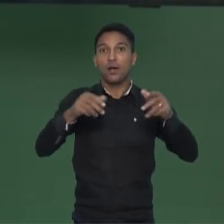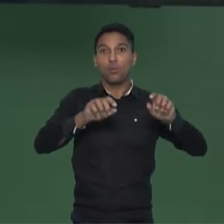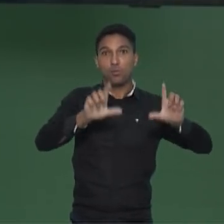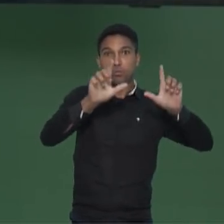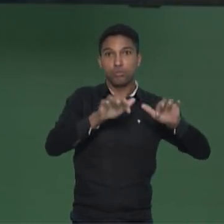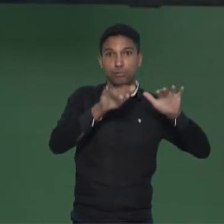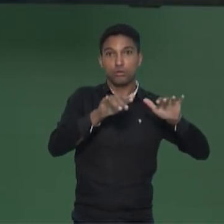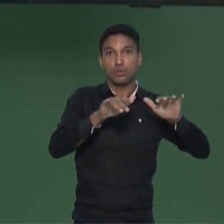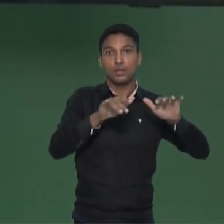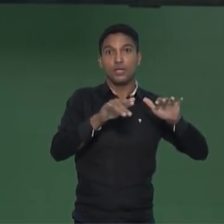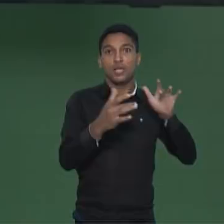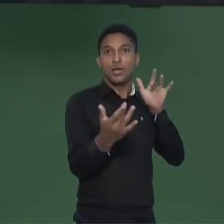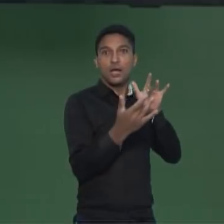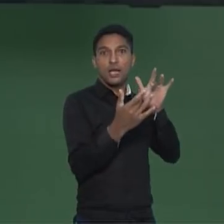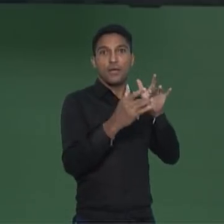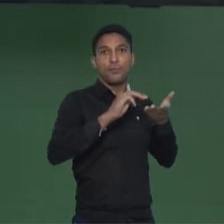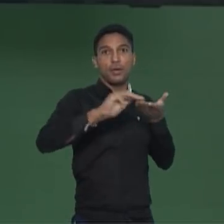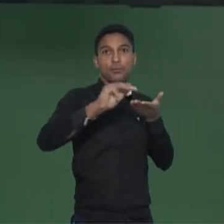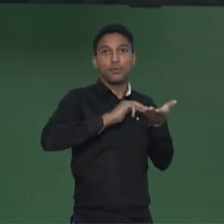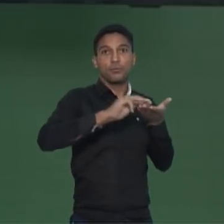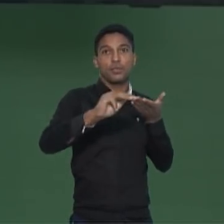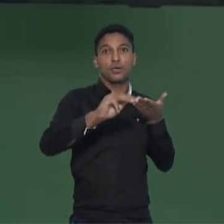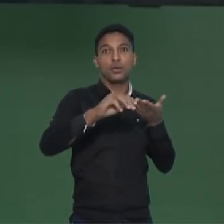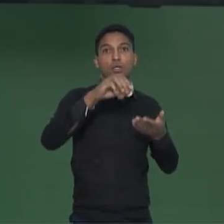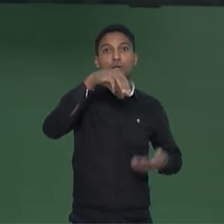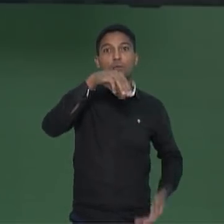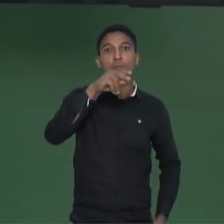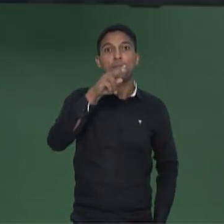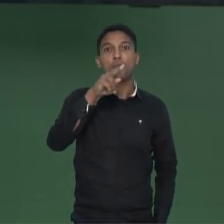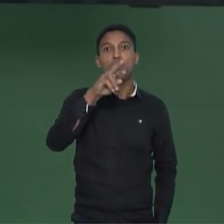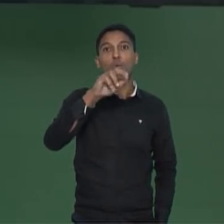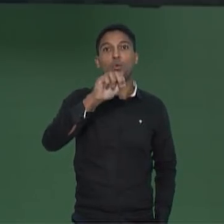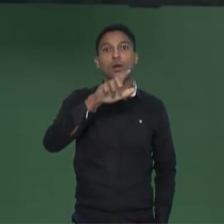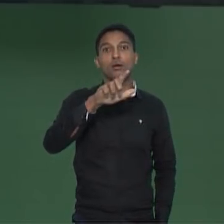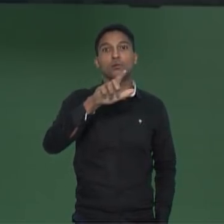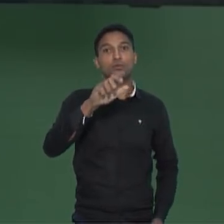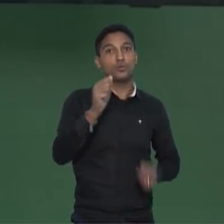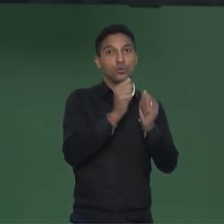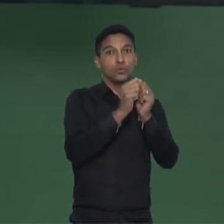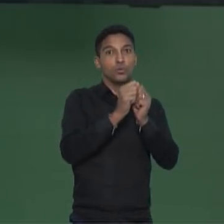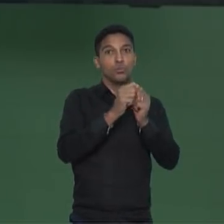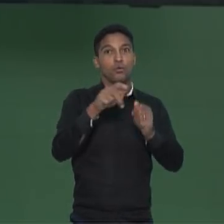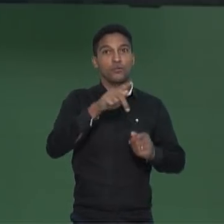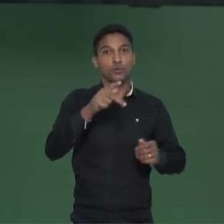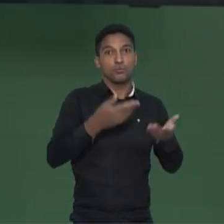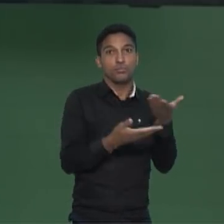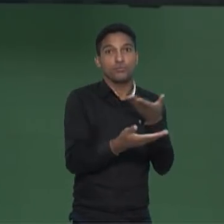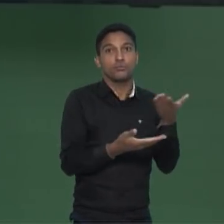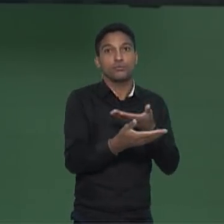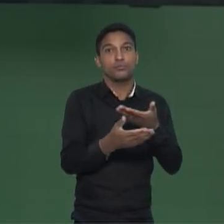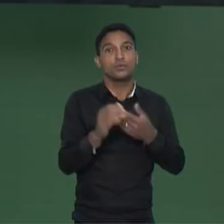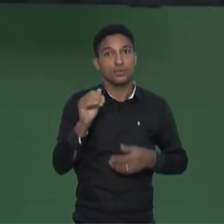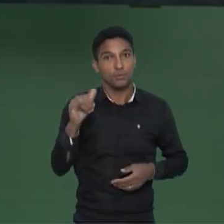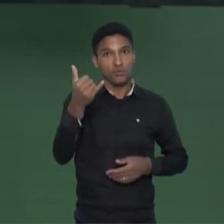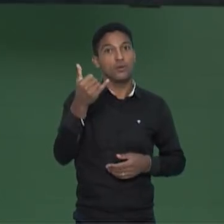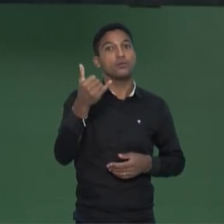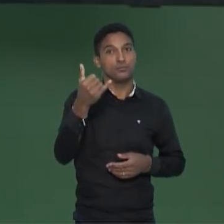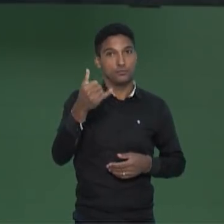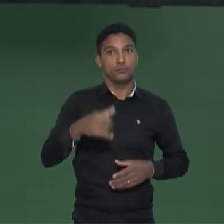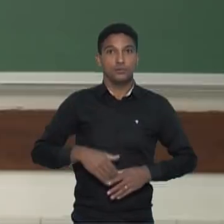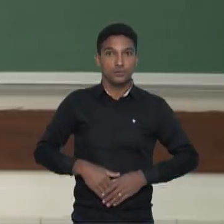interaja com o seu professor no mural, acesse os recursos que estão aí disponíveis para você, ok? Aproveite bem cada